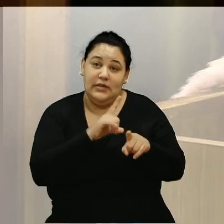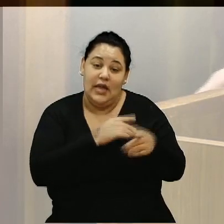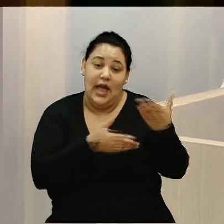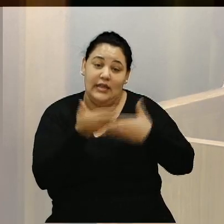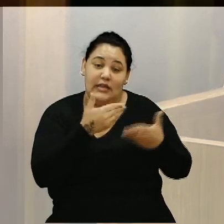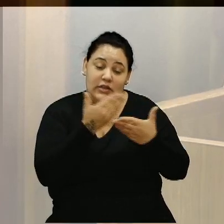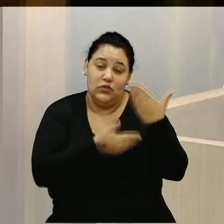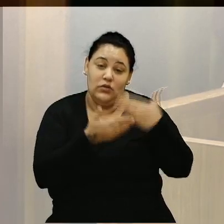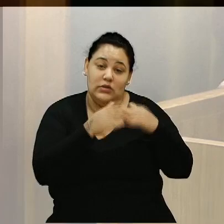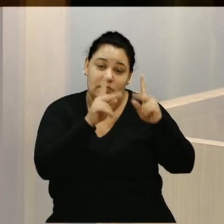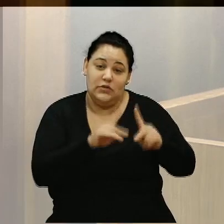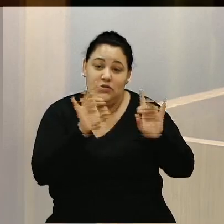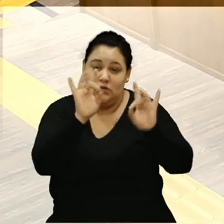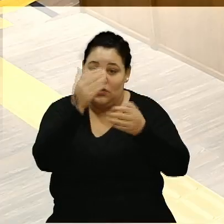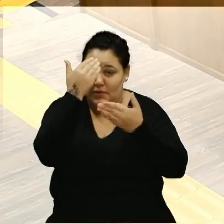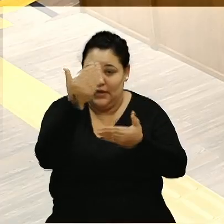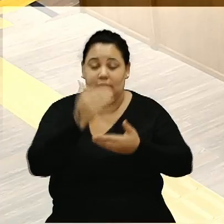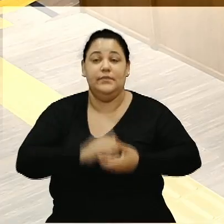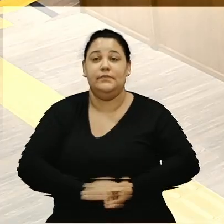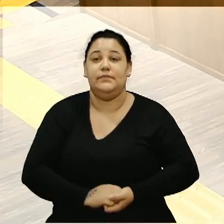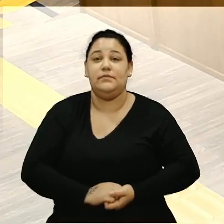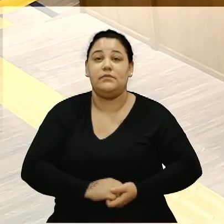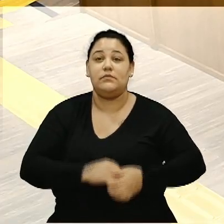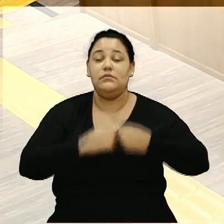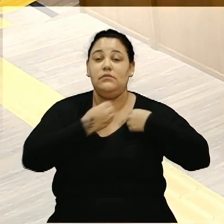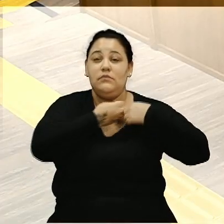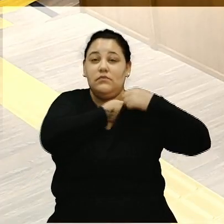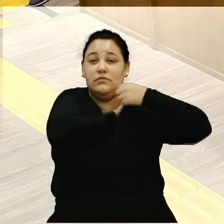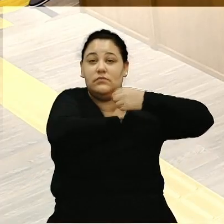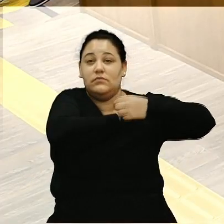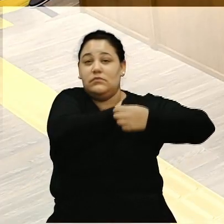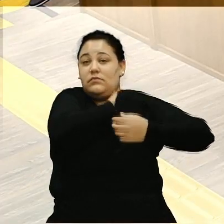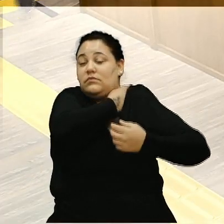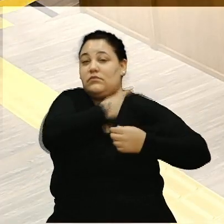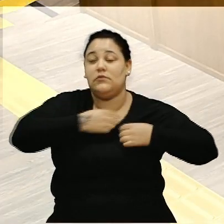as pessoas. Era isso, obrigado. Encerrado o grande expediente.